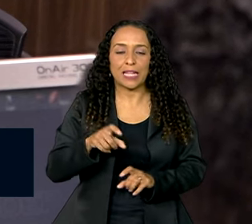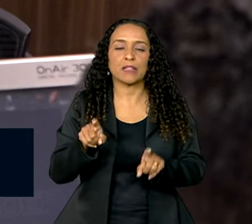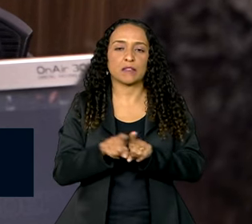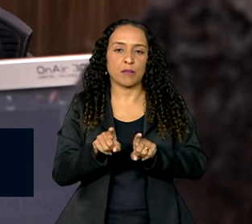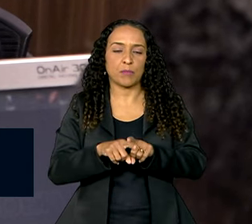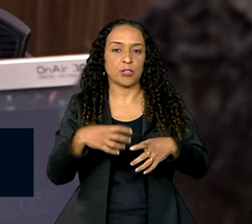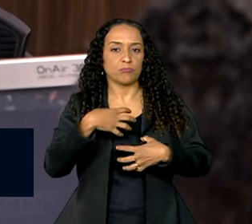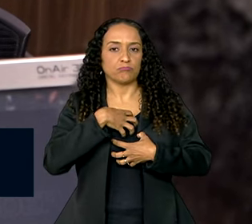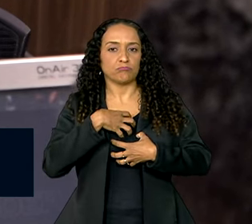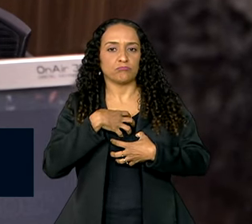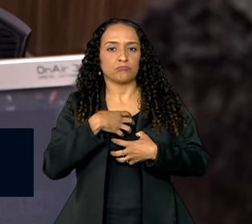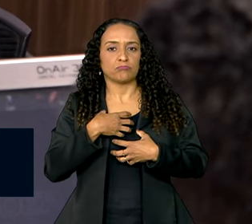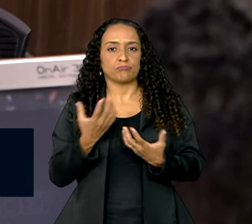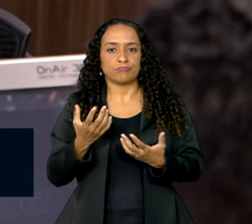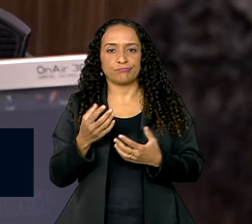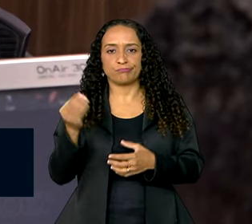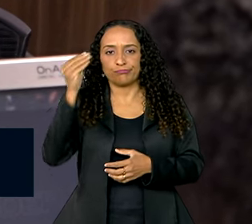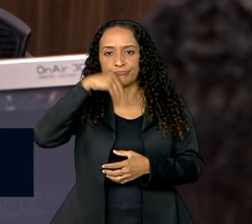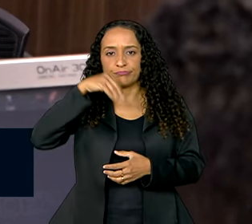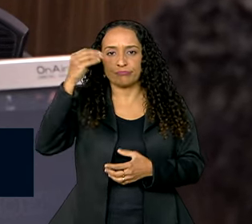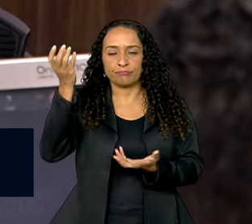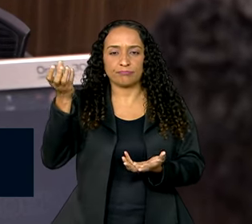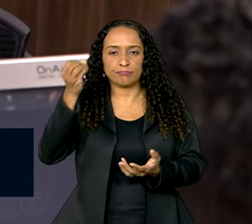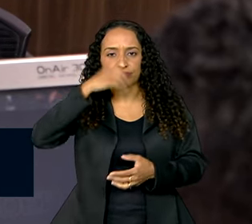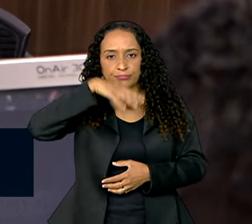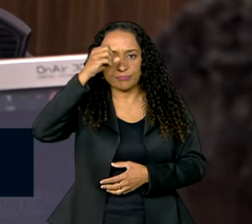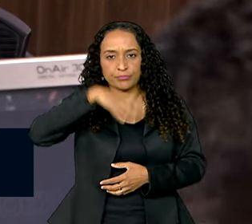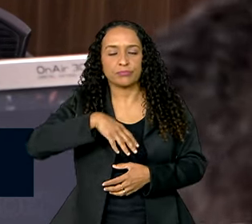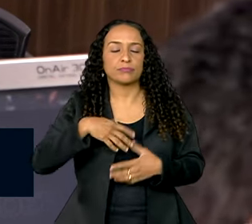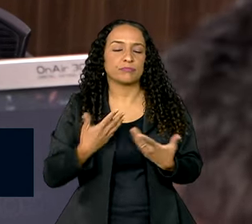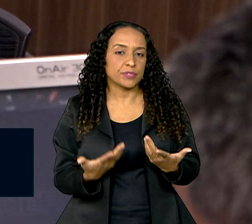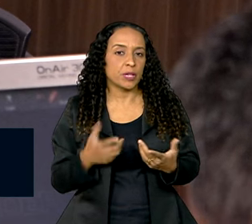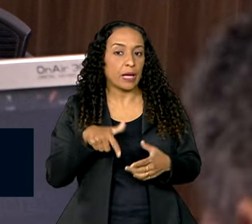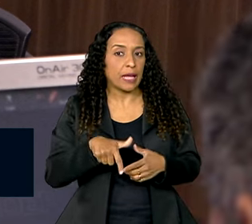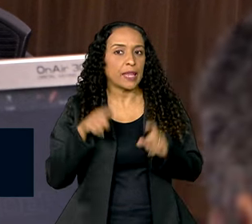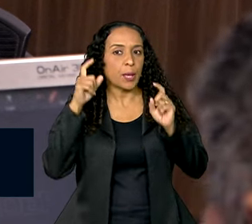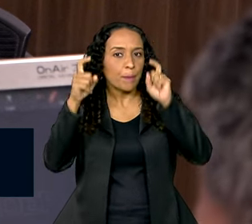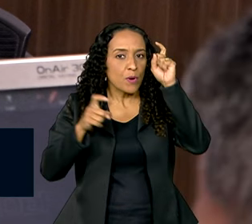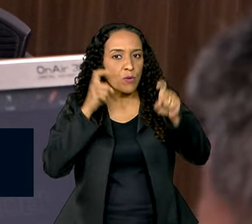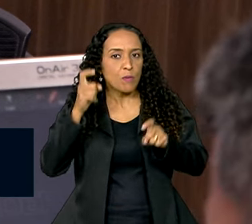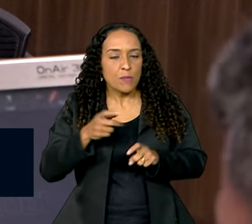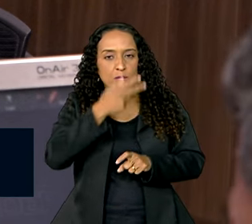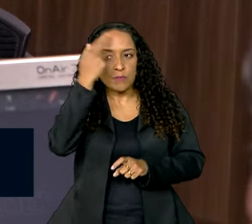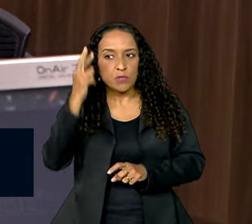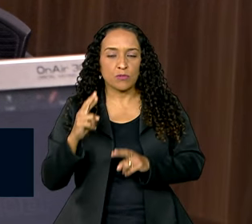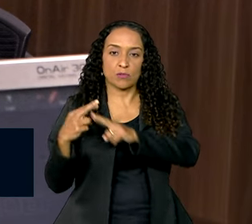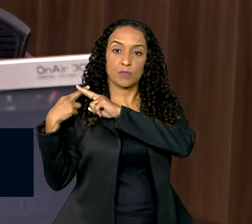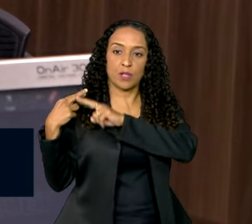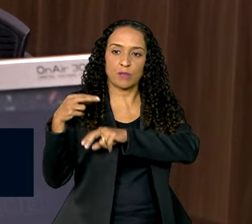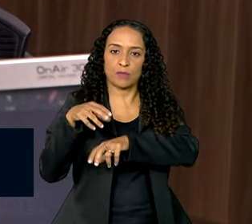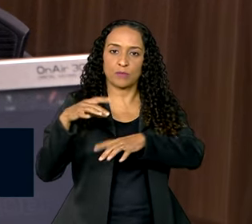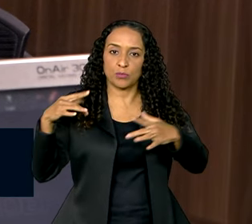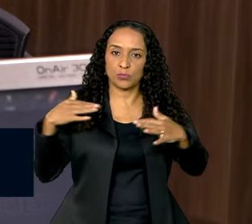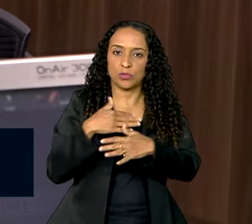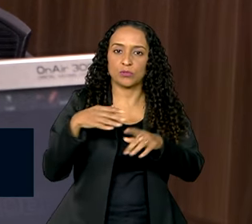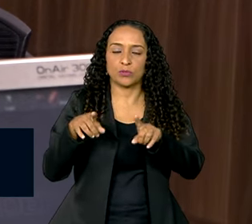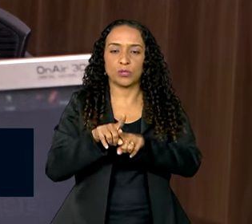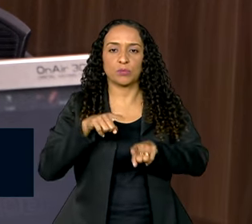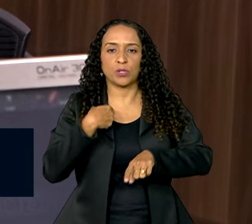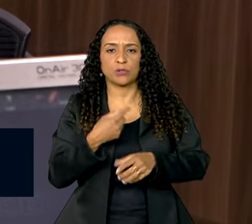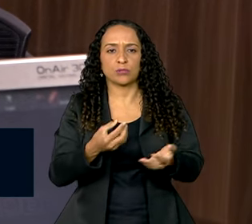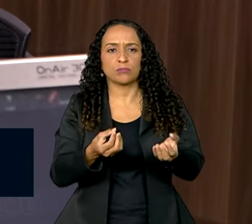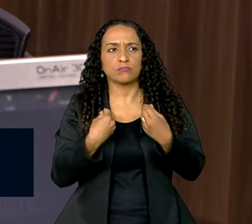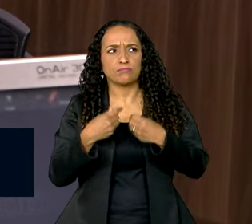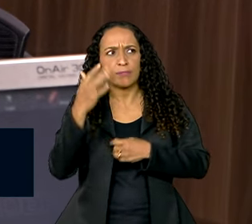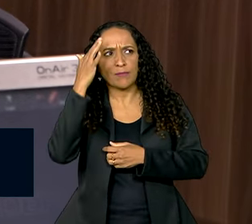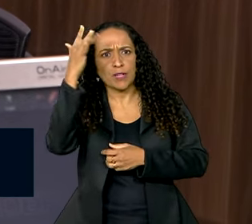se comportar de forma mais imprudente. Então, acho que esse é o ponto que está preocupando as autoridades de trânsito e que nos leva também a uma